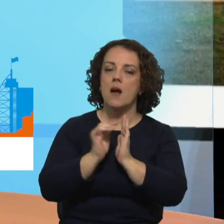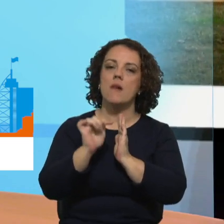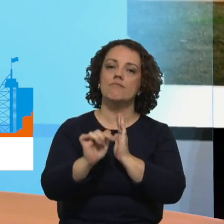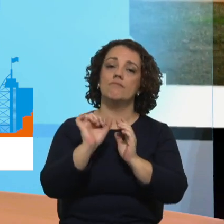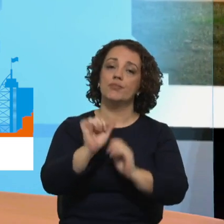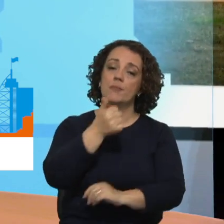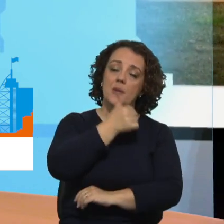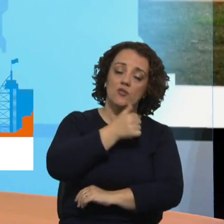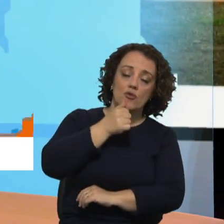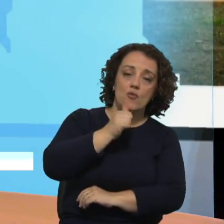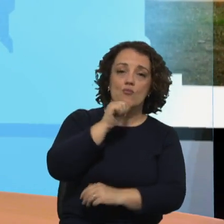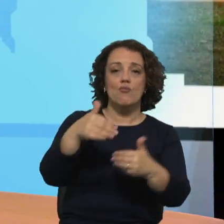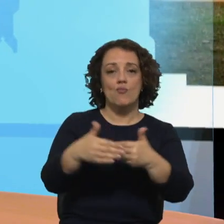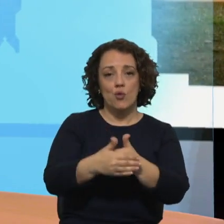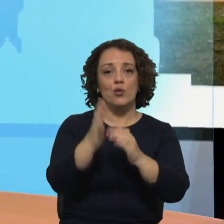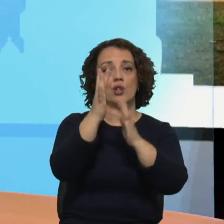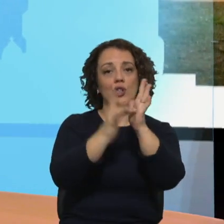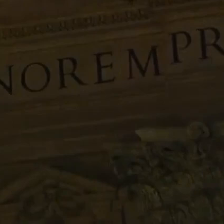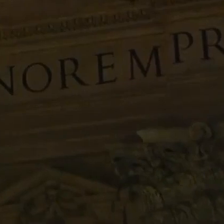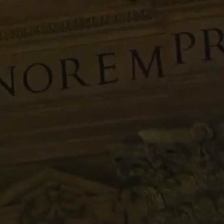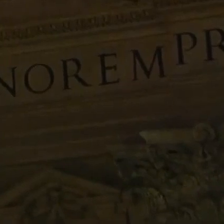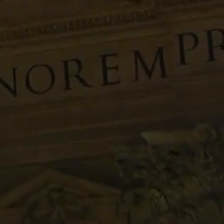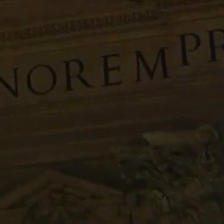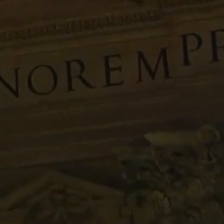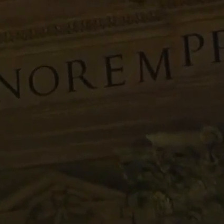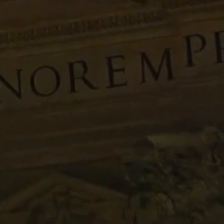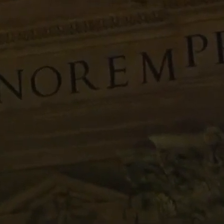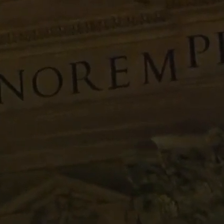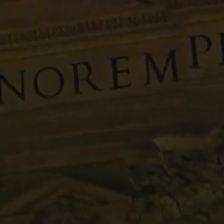paixão, morte e ressurreição de Cristo.